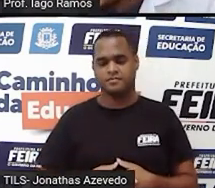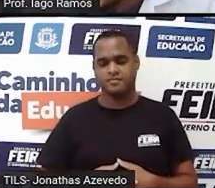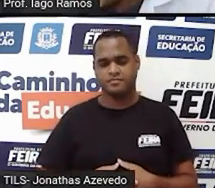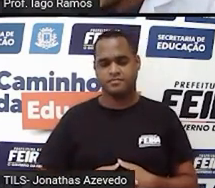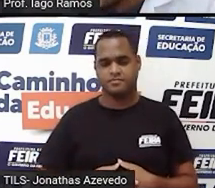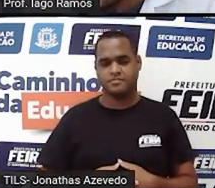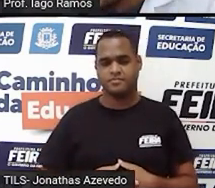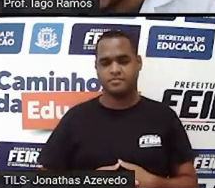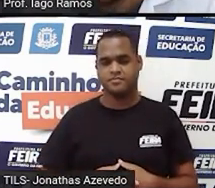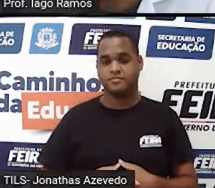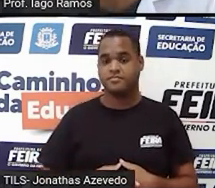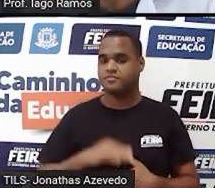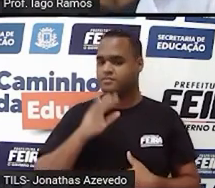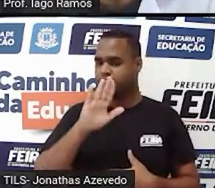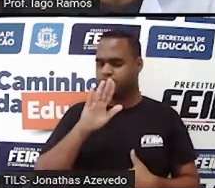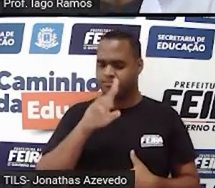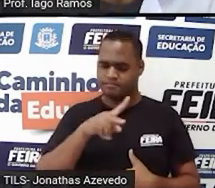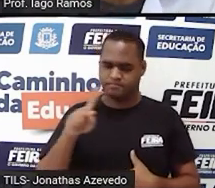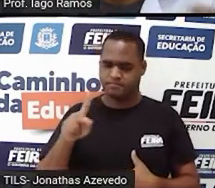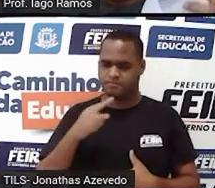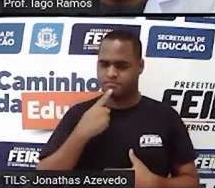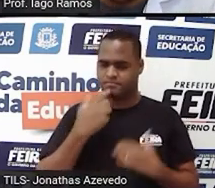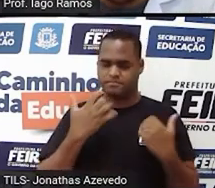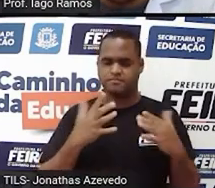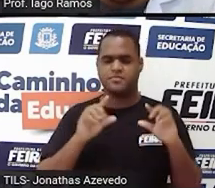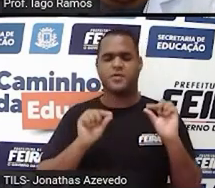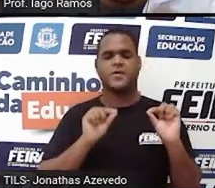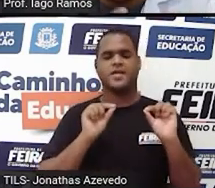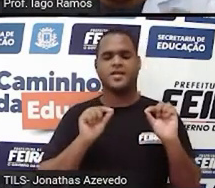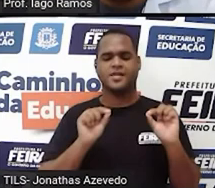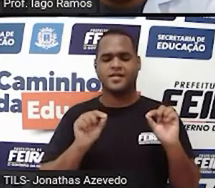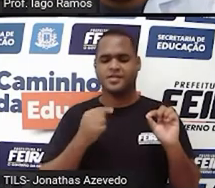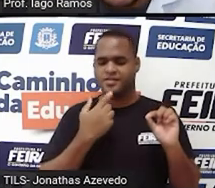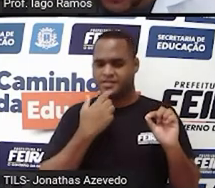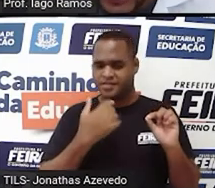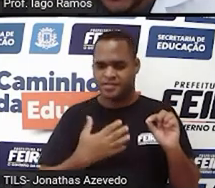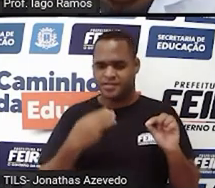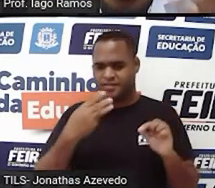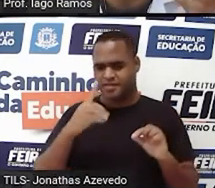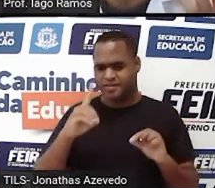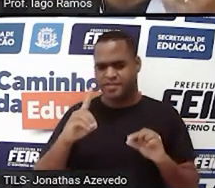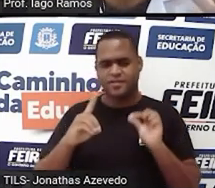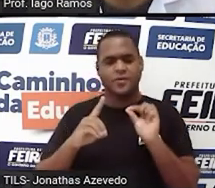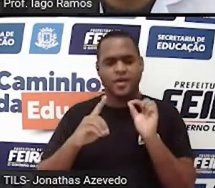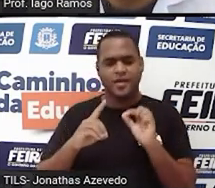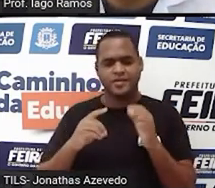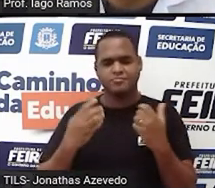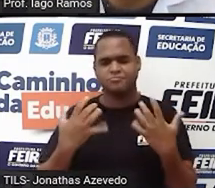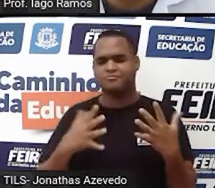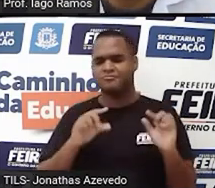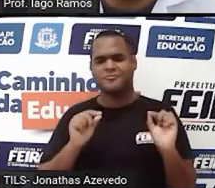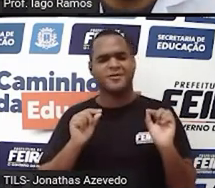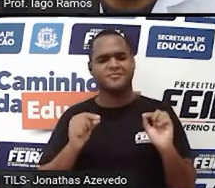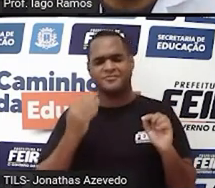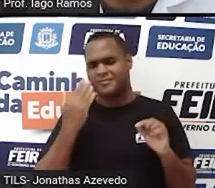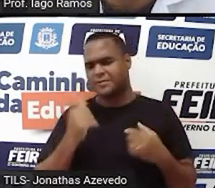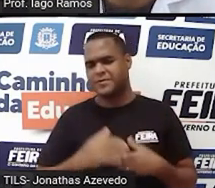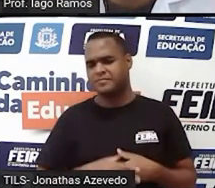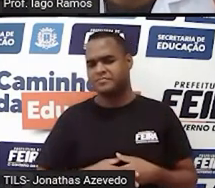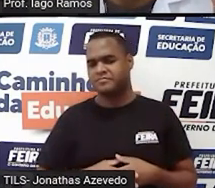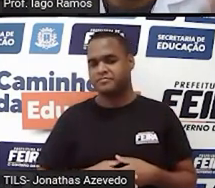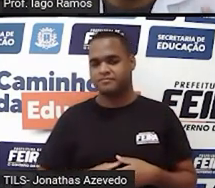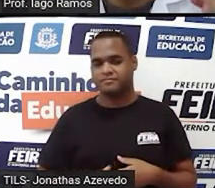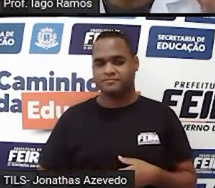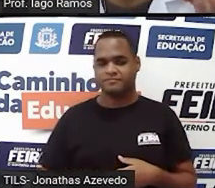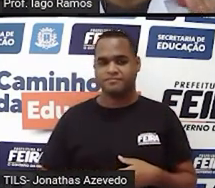umas professor que é isso aí esse negócio de tridimensionais o que que é isso né